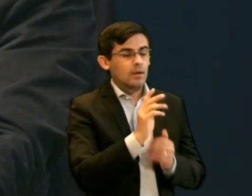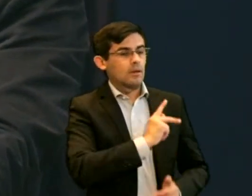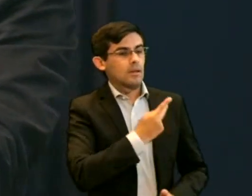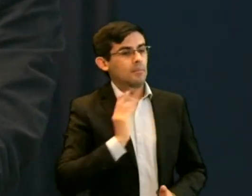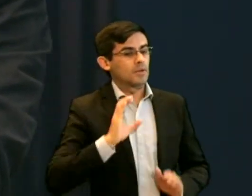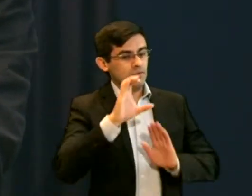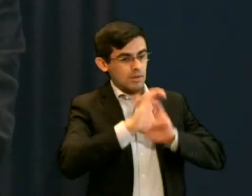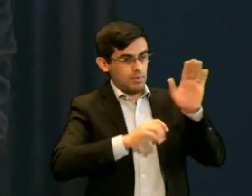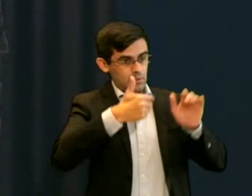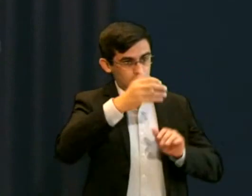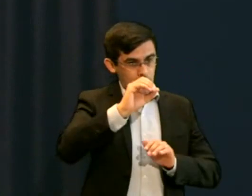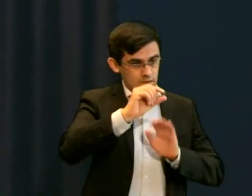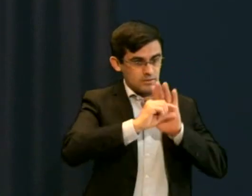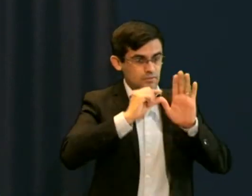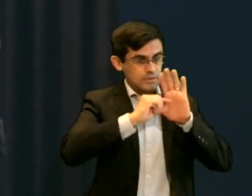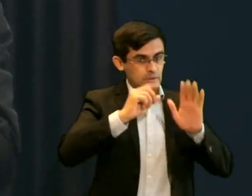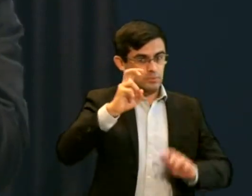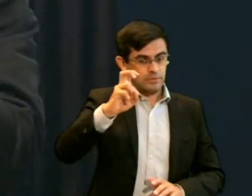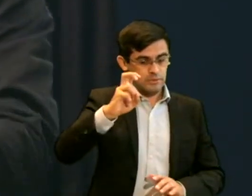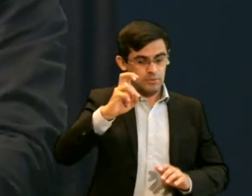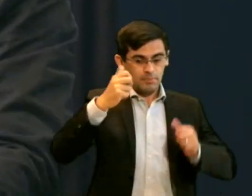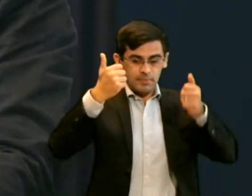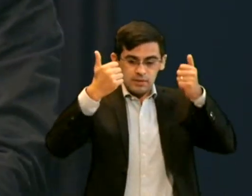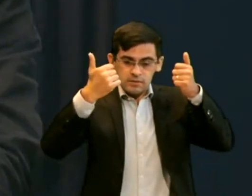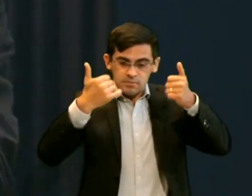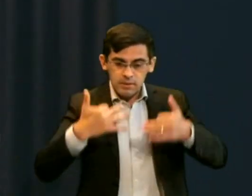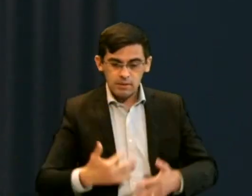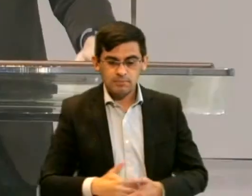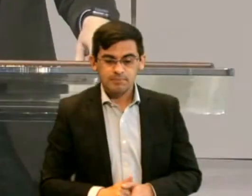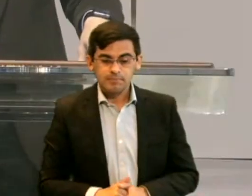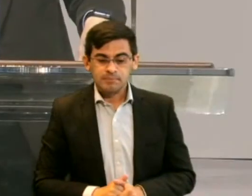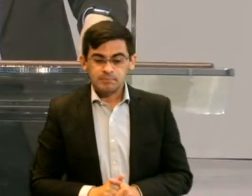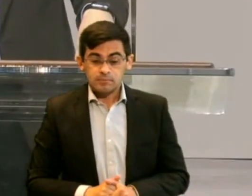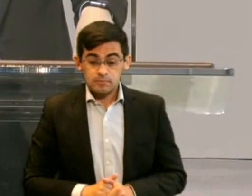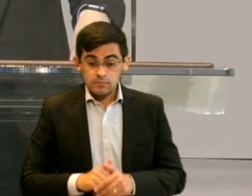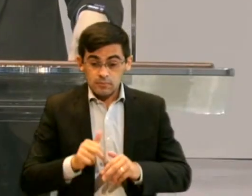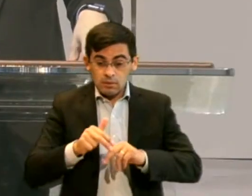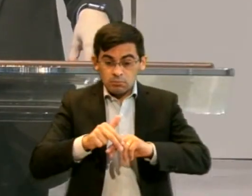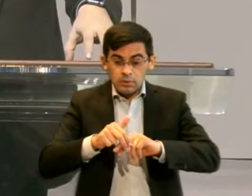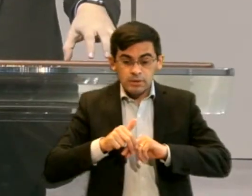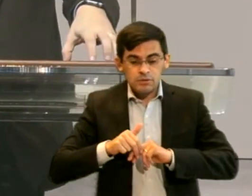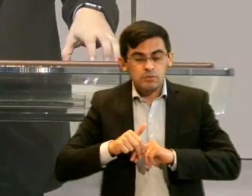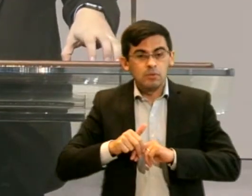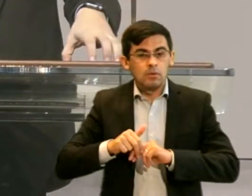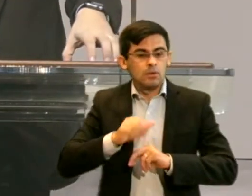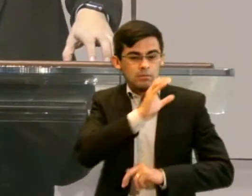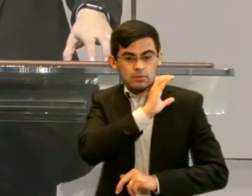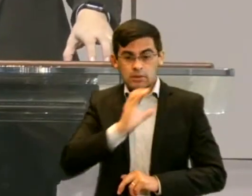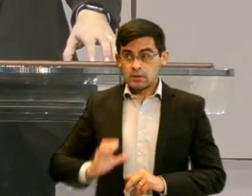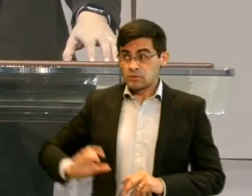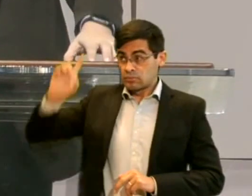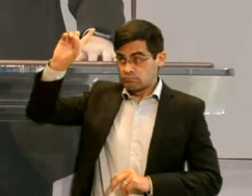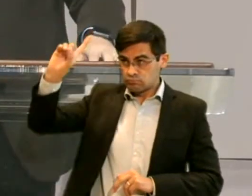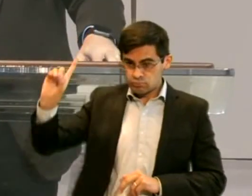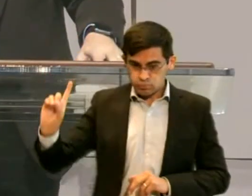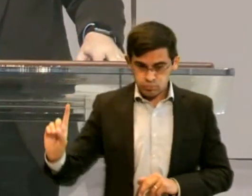capítulo 10, versículo 5. Ele diz assim: por isso, quando Cristo veio ao mundo,